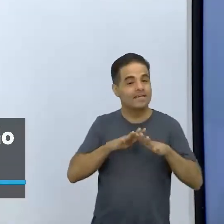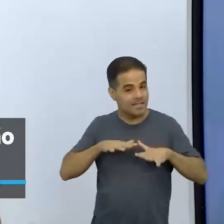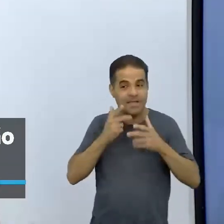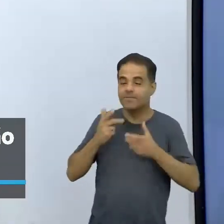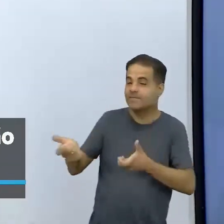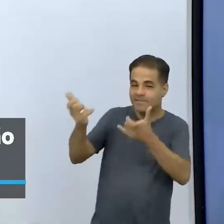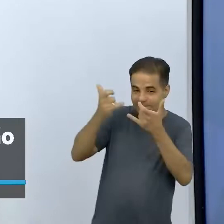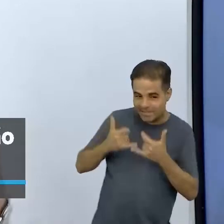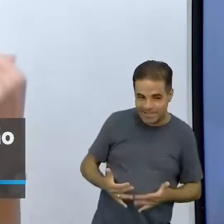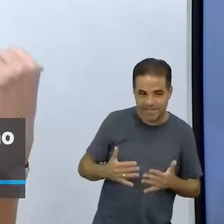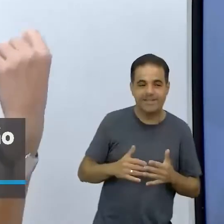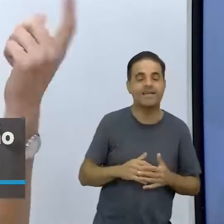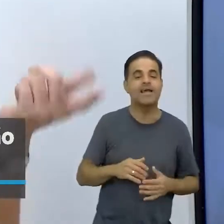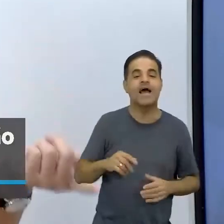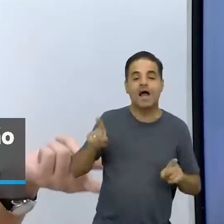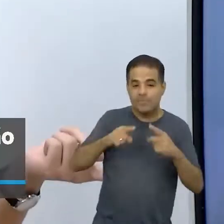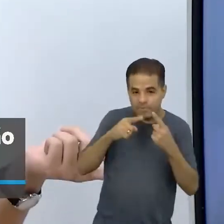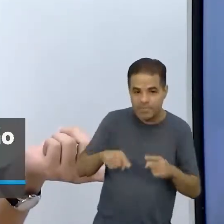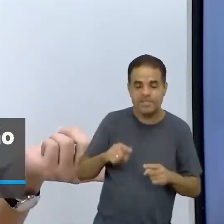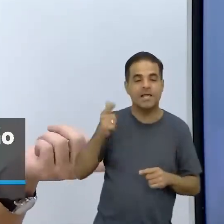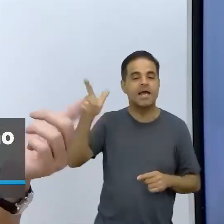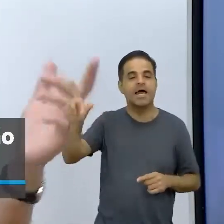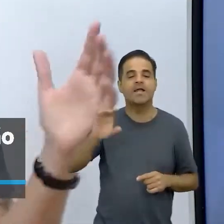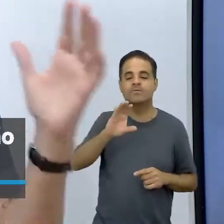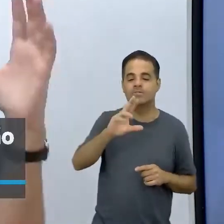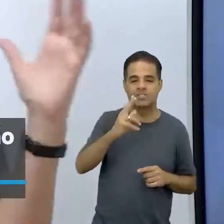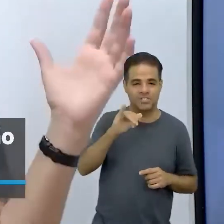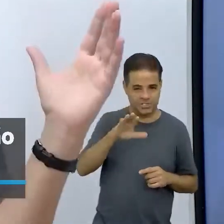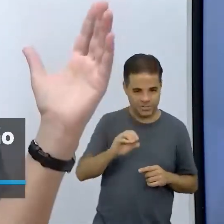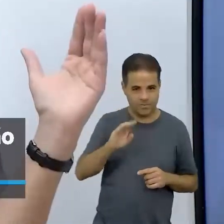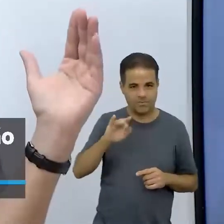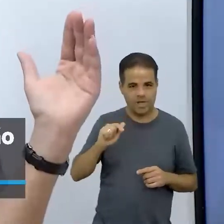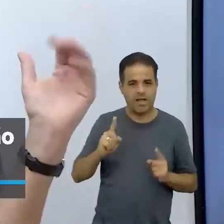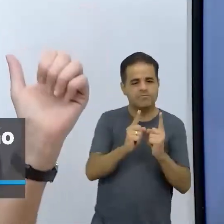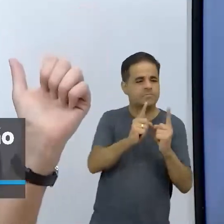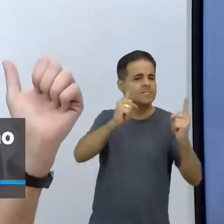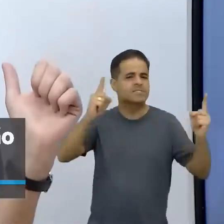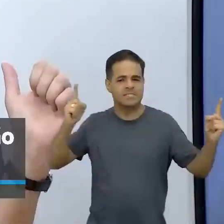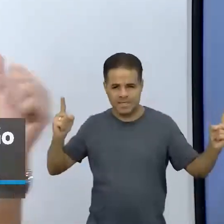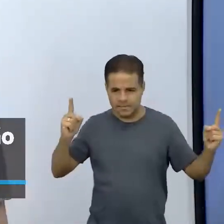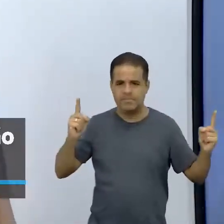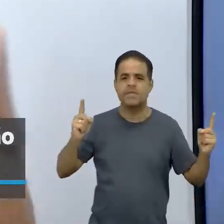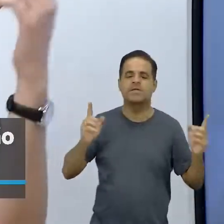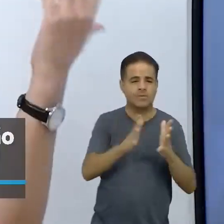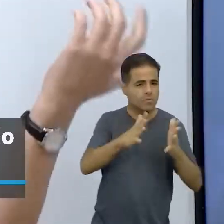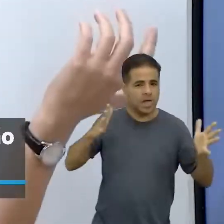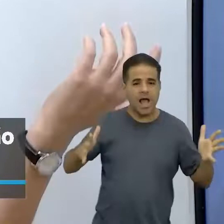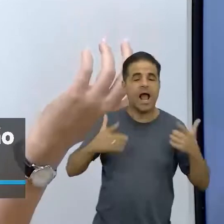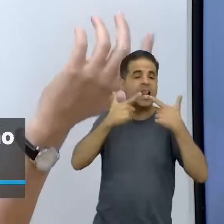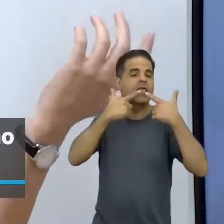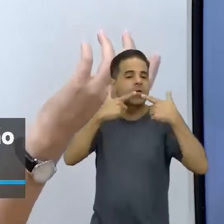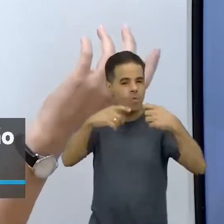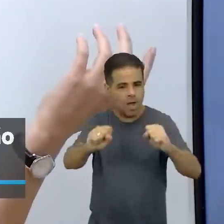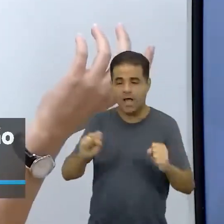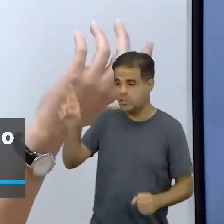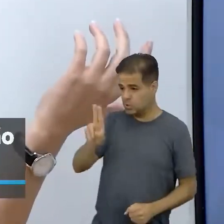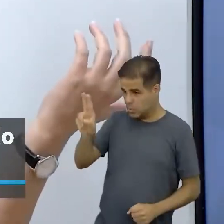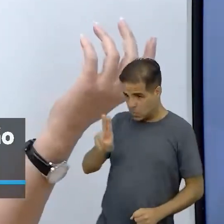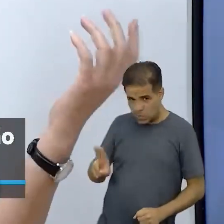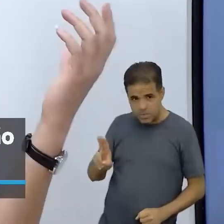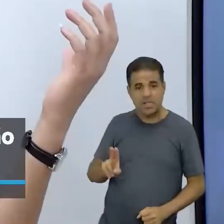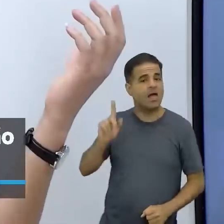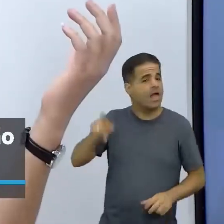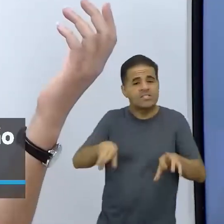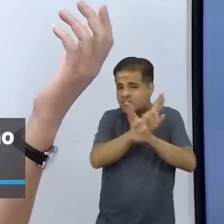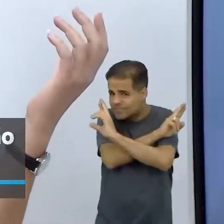diz, que a música anterior era do Chico Buarque. Que é um distanciamento bem grande, né? A linguagem que o Chico Buarque utiliza